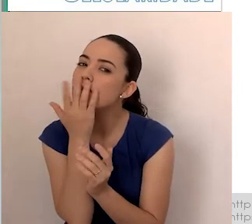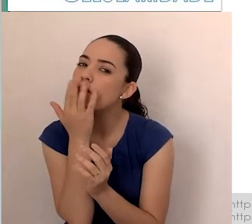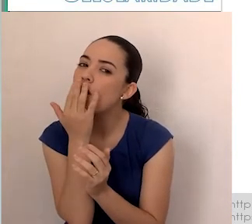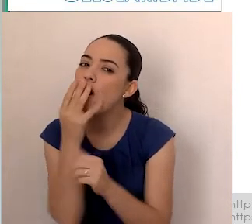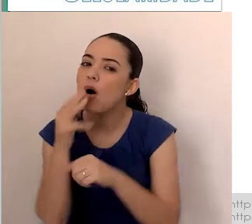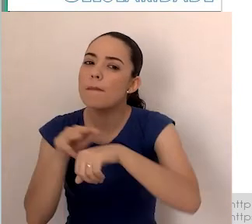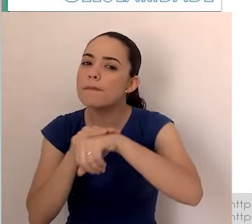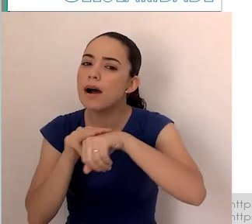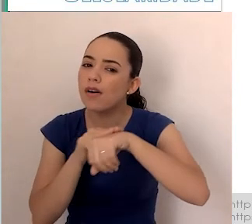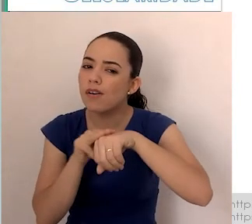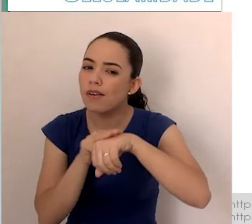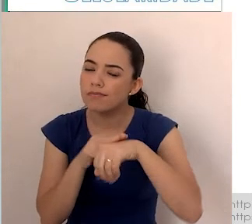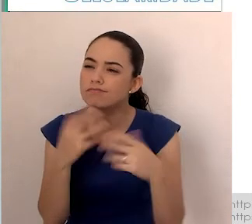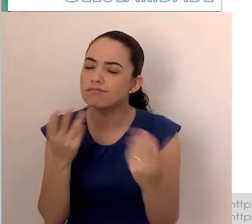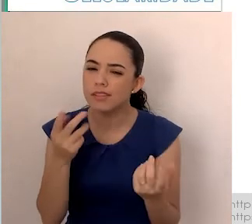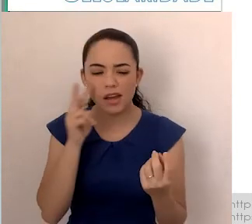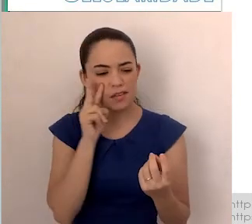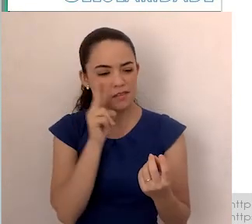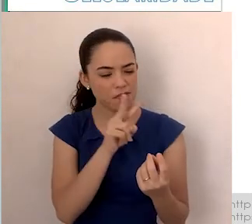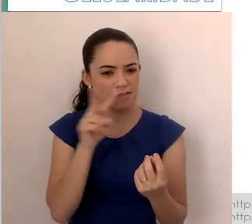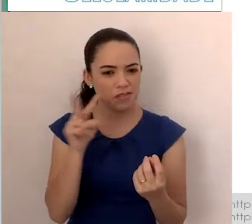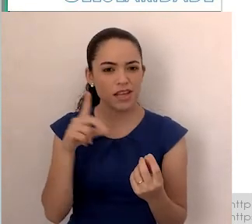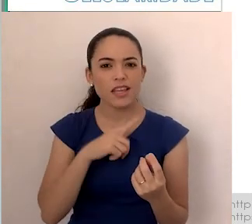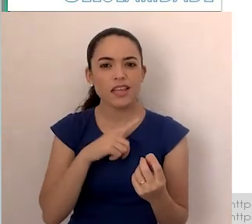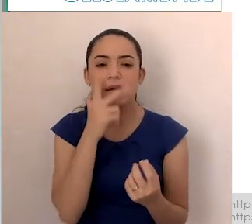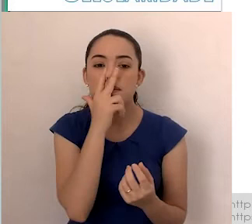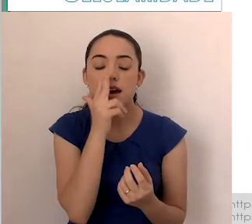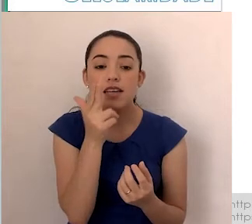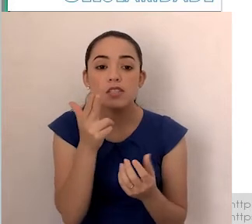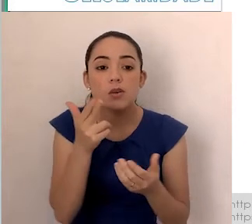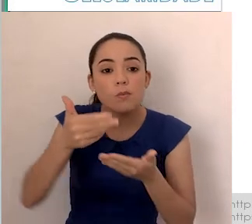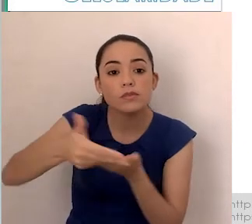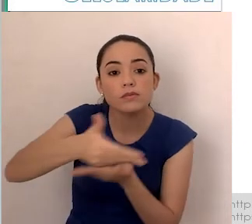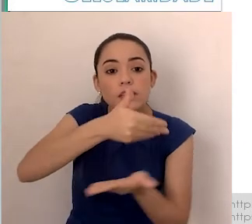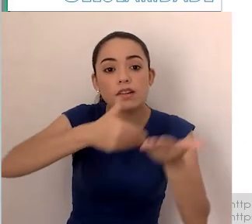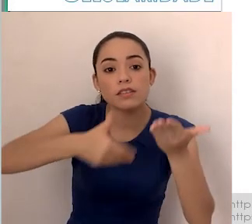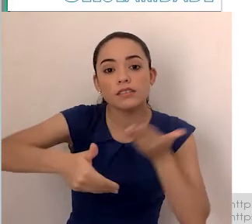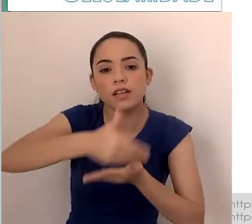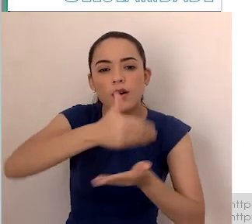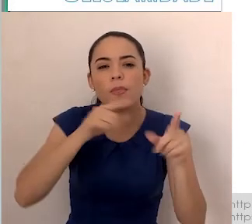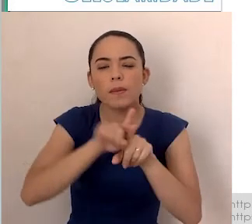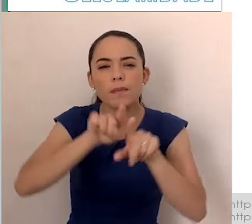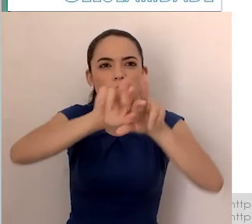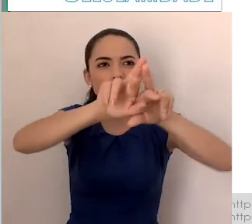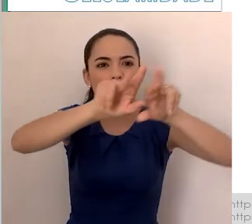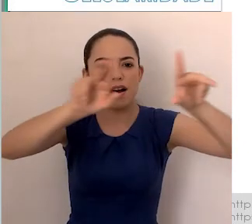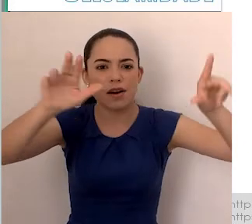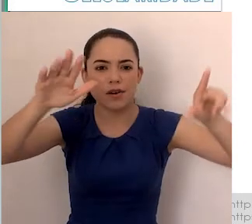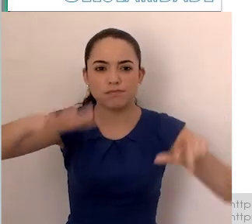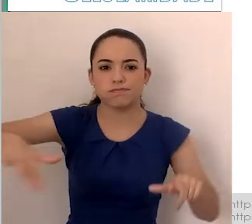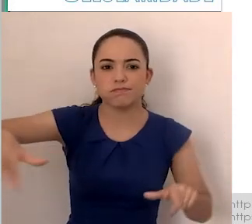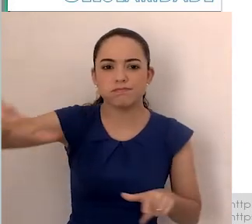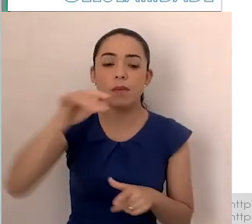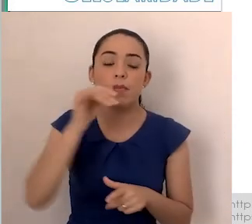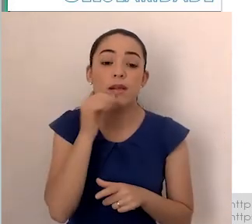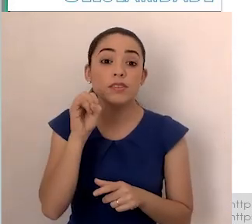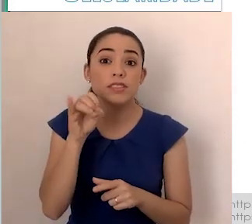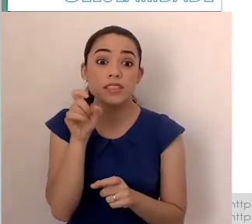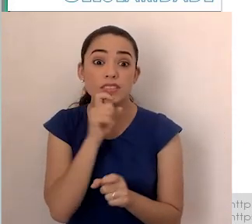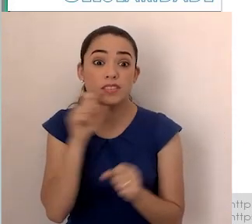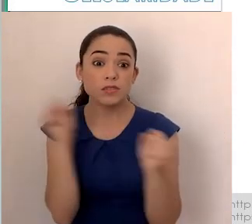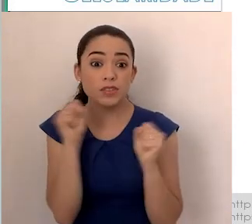o surgimento de células parecidas com adipócitos marrom. O processo de escurecimento é regulado por uma interação